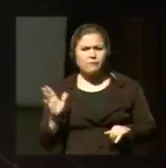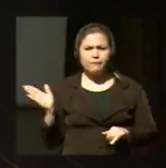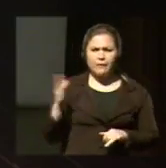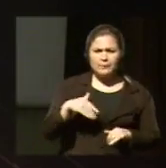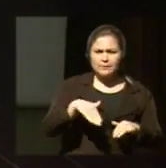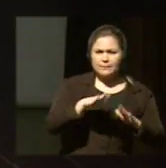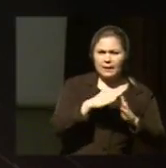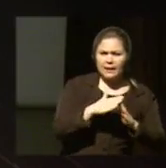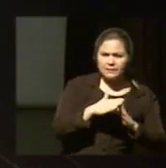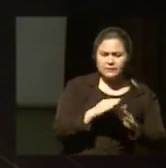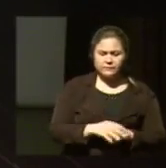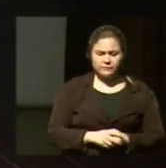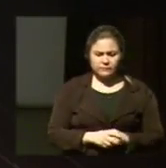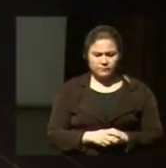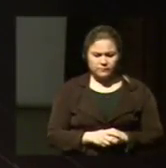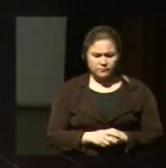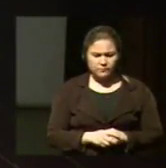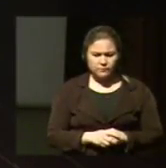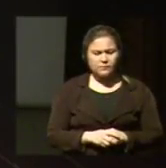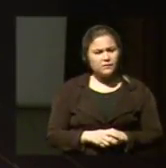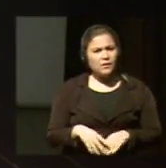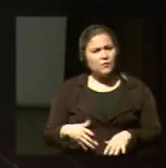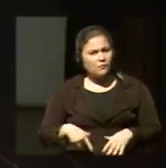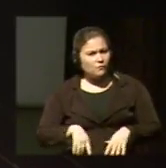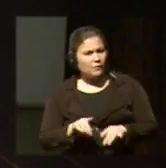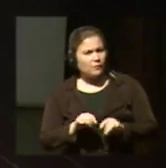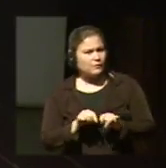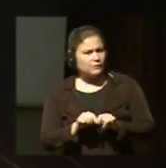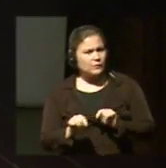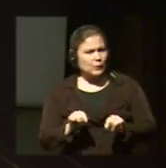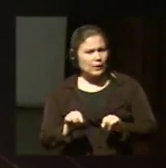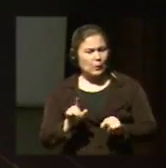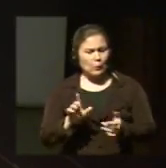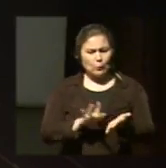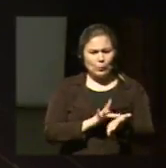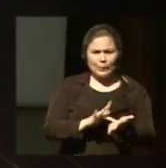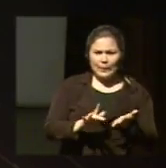casa, o que vamos fazer com o tablet?